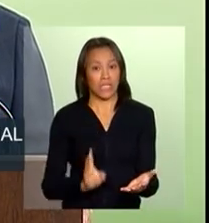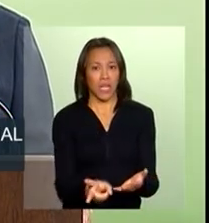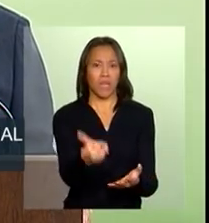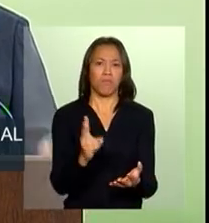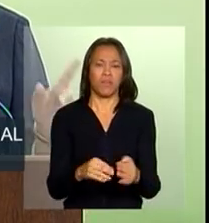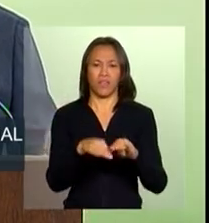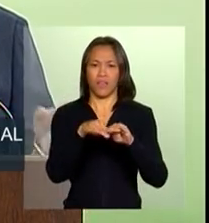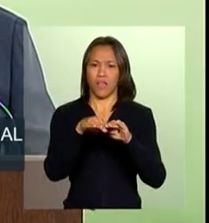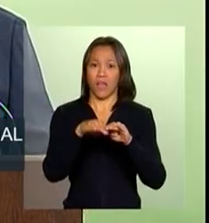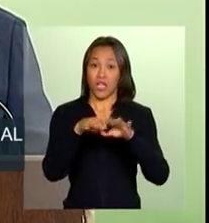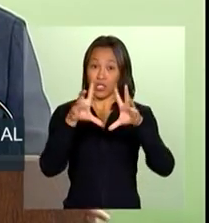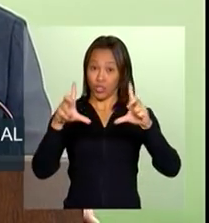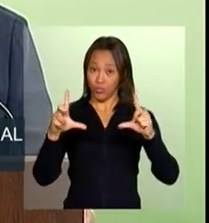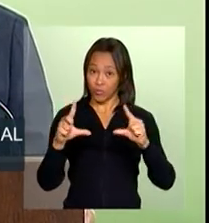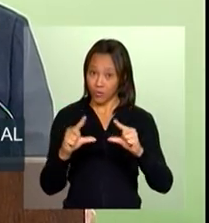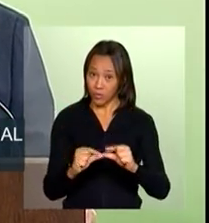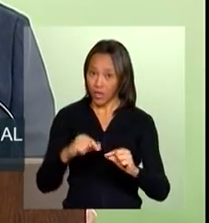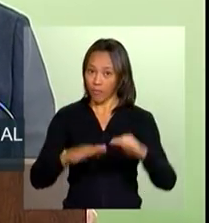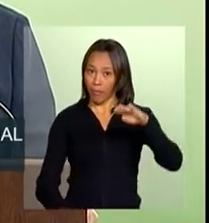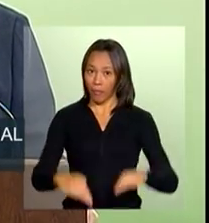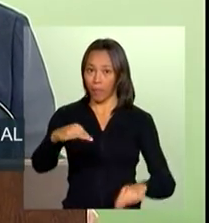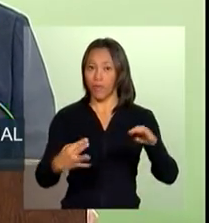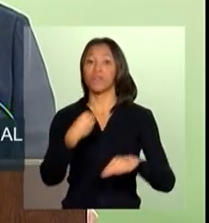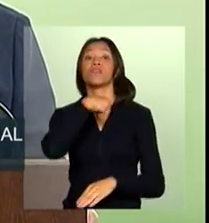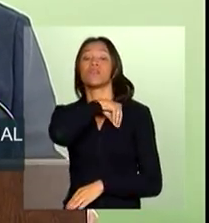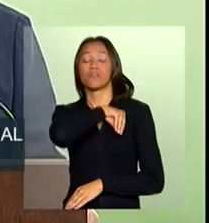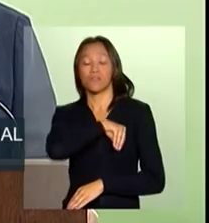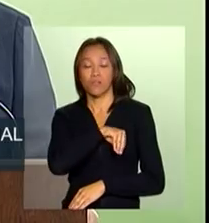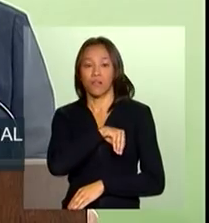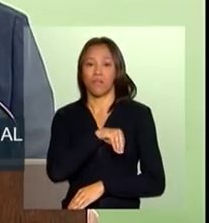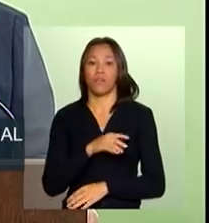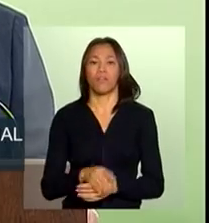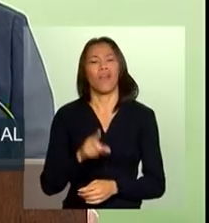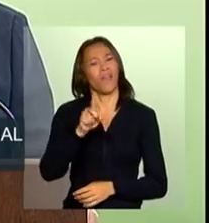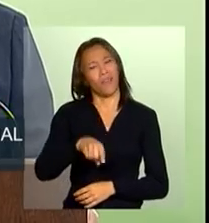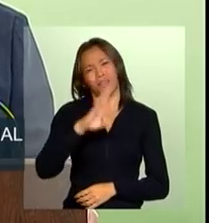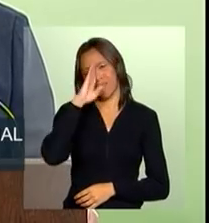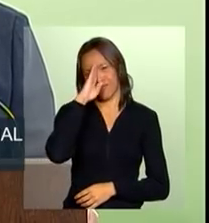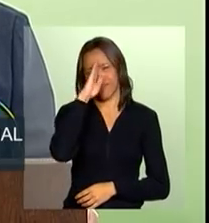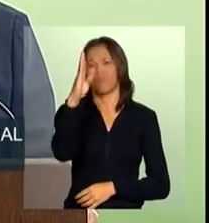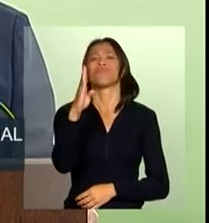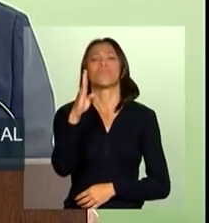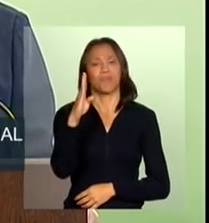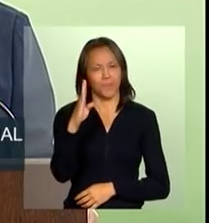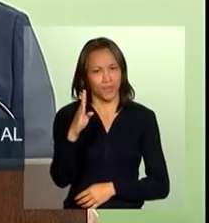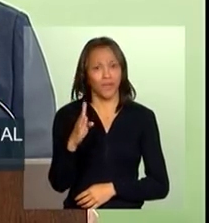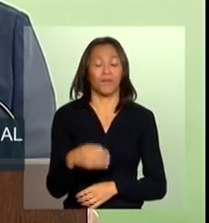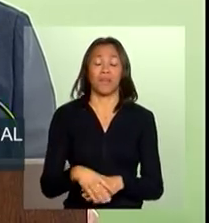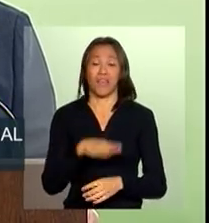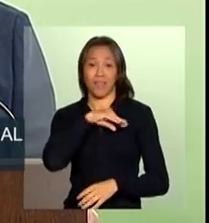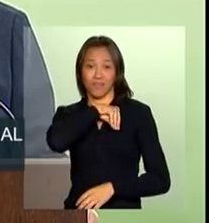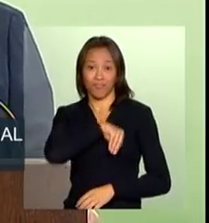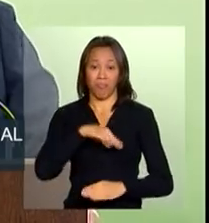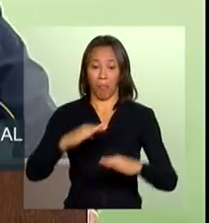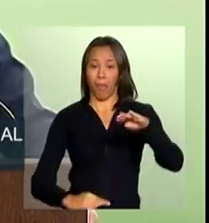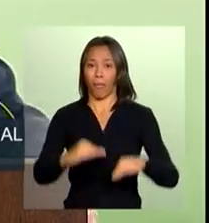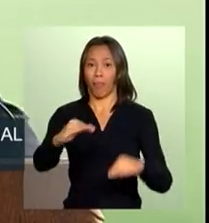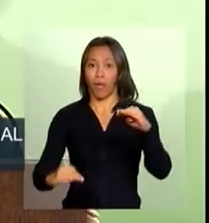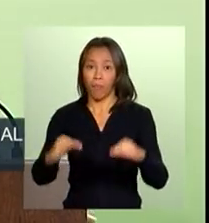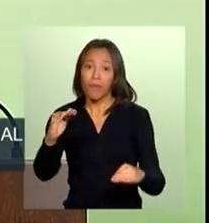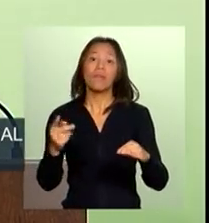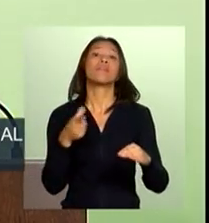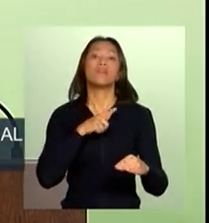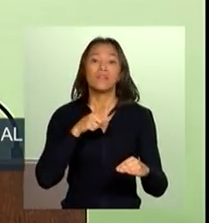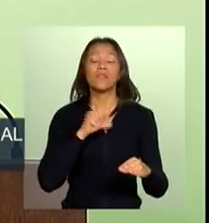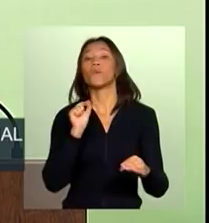desigualdade, redução da desigualdade de renda é fundamental. desigualdade de renda que se expressa tanto do